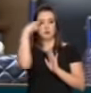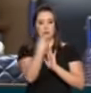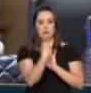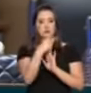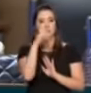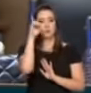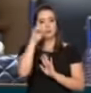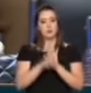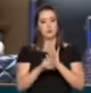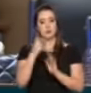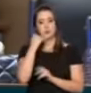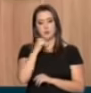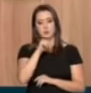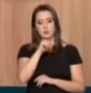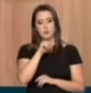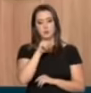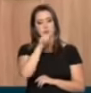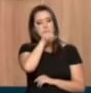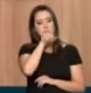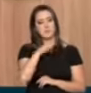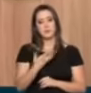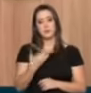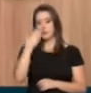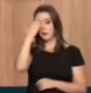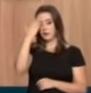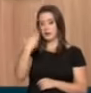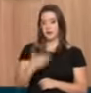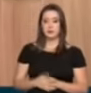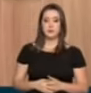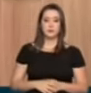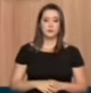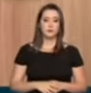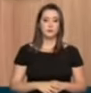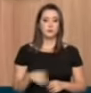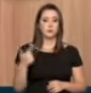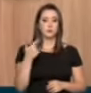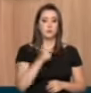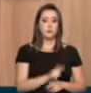direito dos pais. Muito obrigada. Muito obrigada, doutora, pelas contribuições.